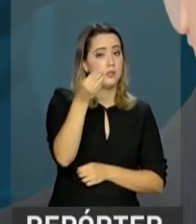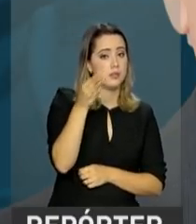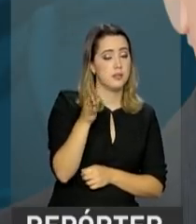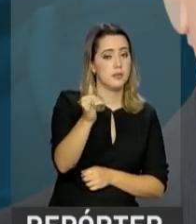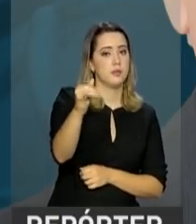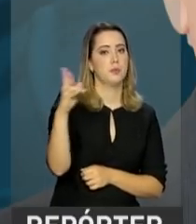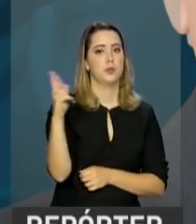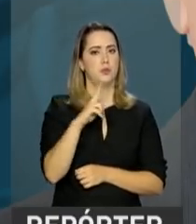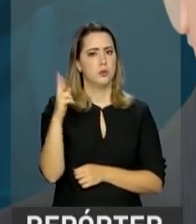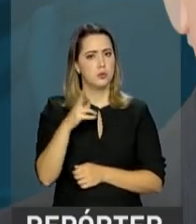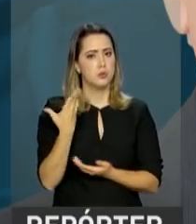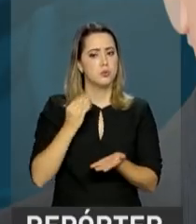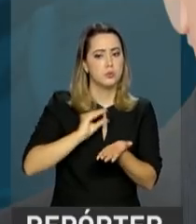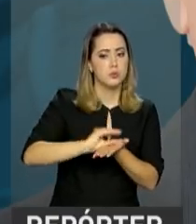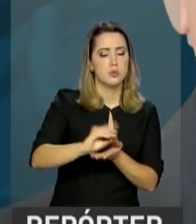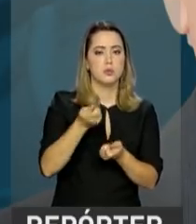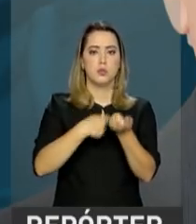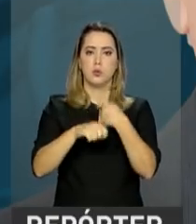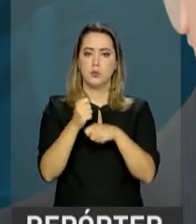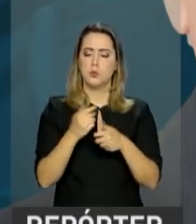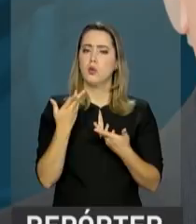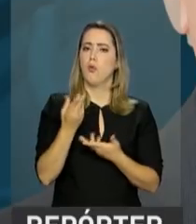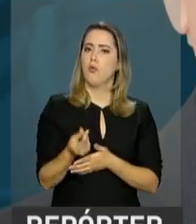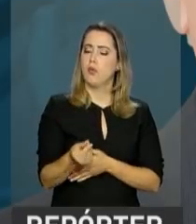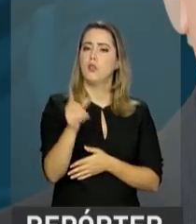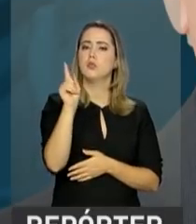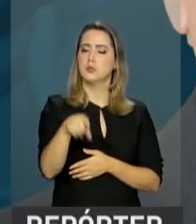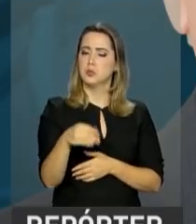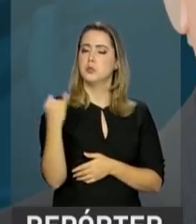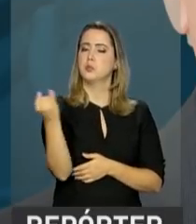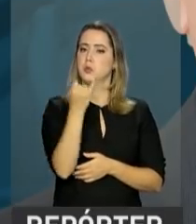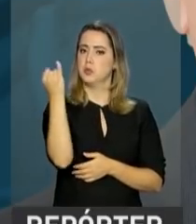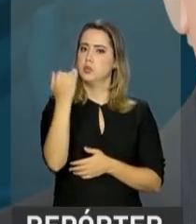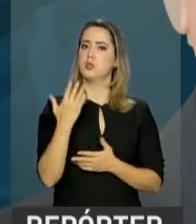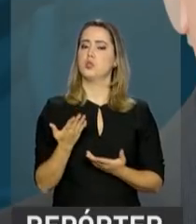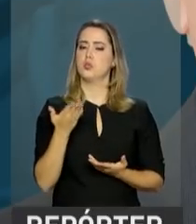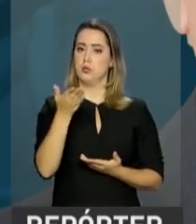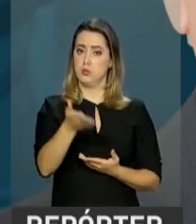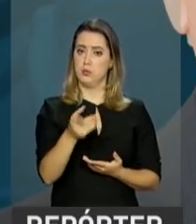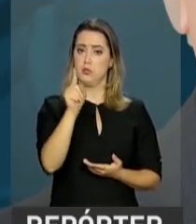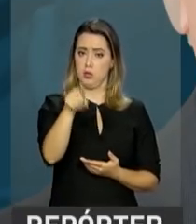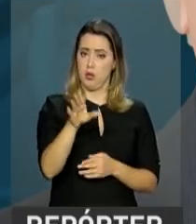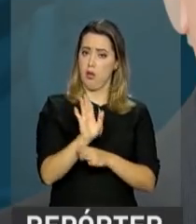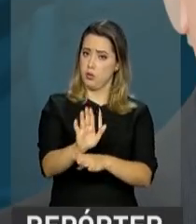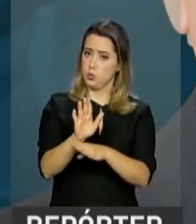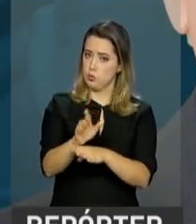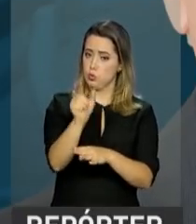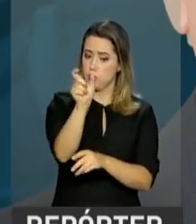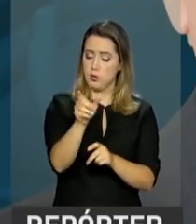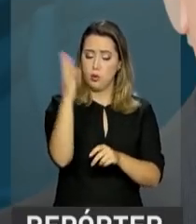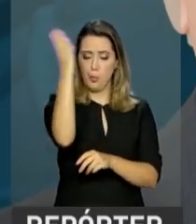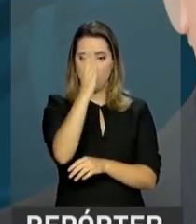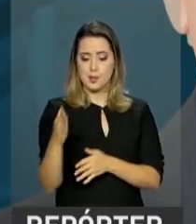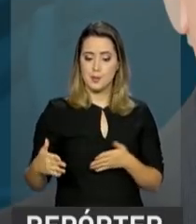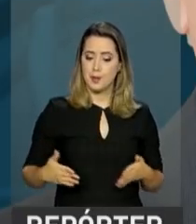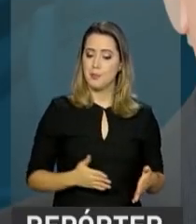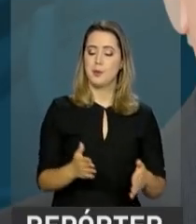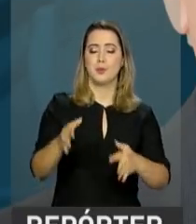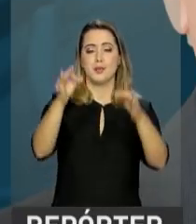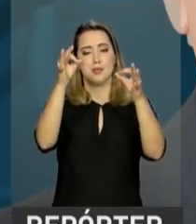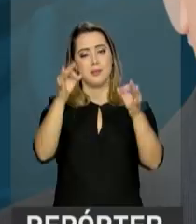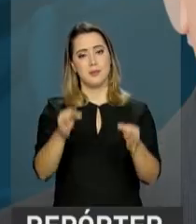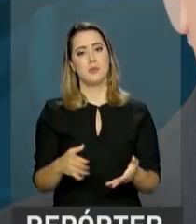de reais injetados na economia valor convenhamos substancial que ajuda o brasil a trilhar o caminho